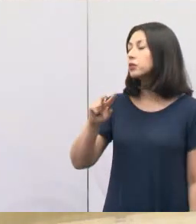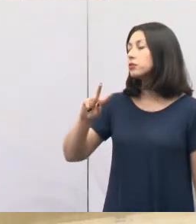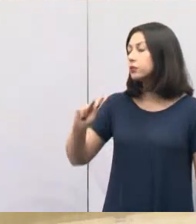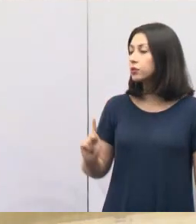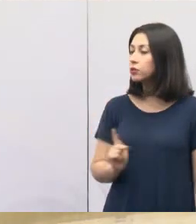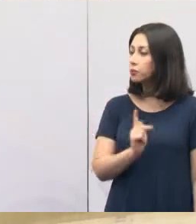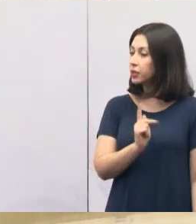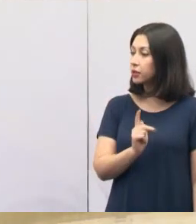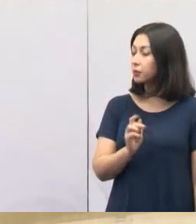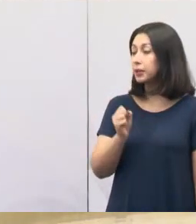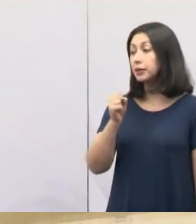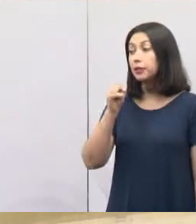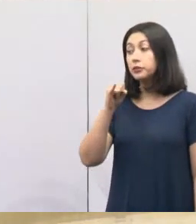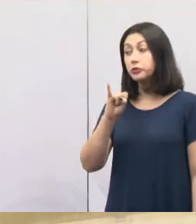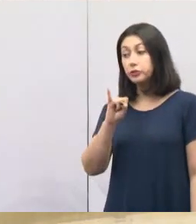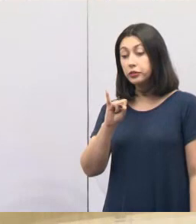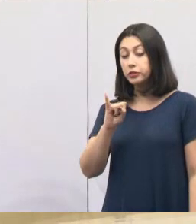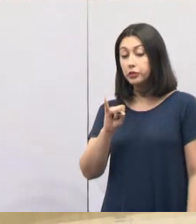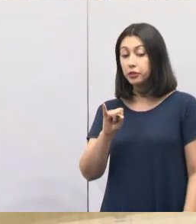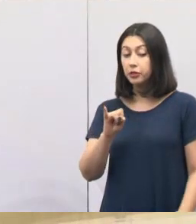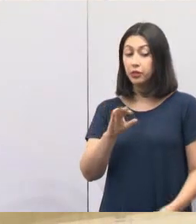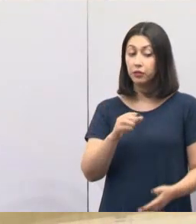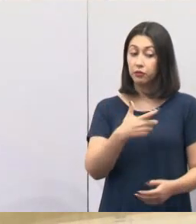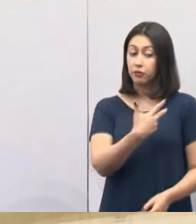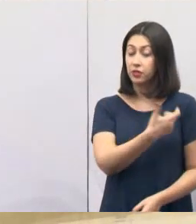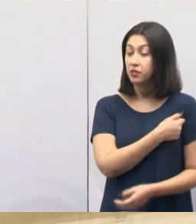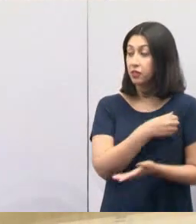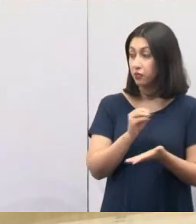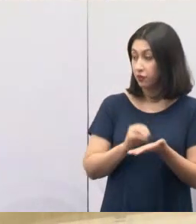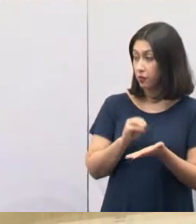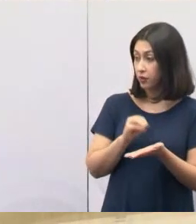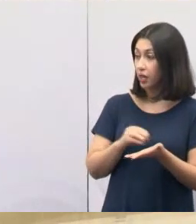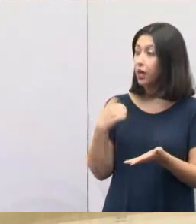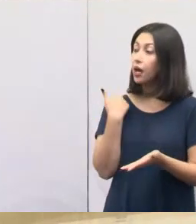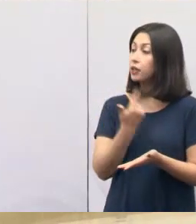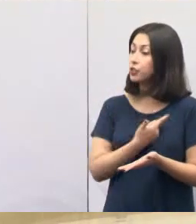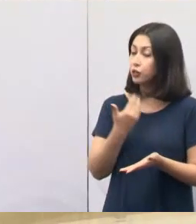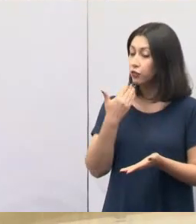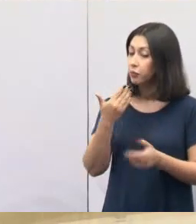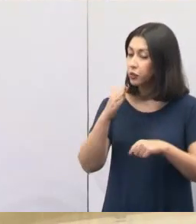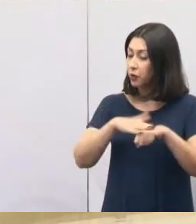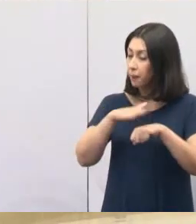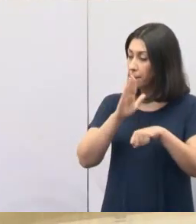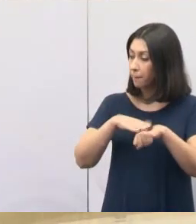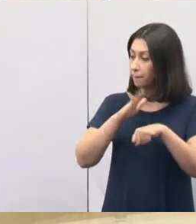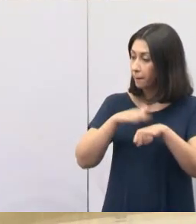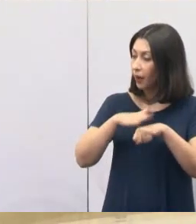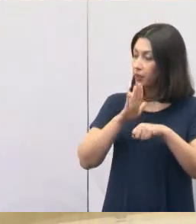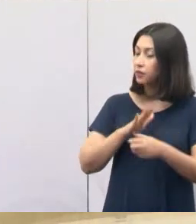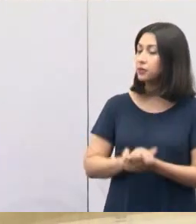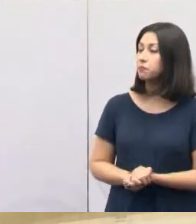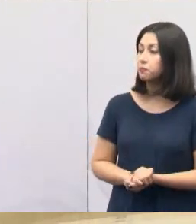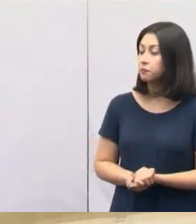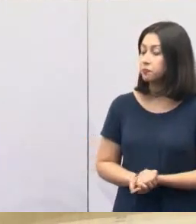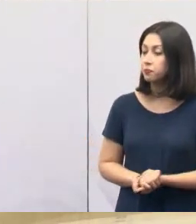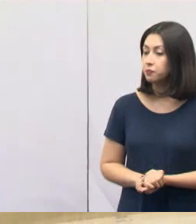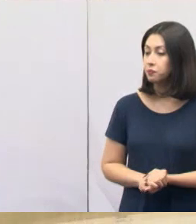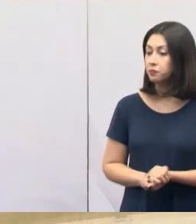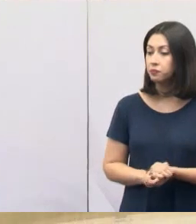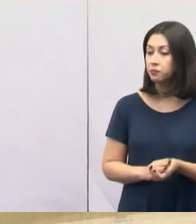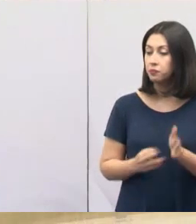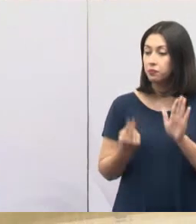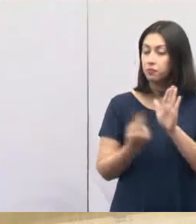Paraíba. Caso haja aumento da procura pela vacina, ampliaremos o pedido para atender a demanda.